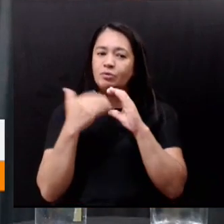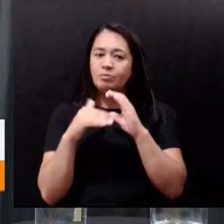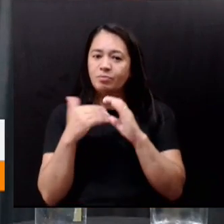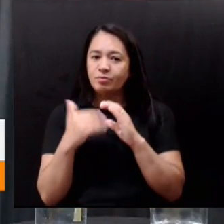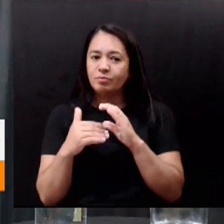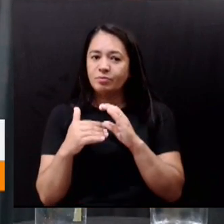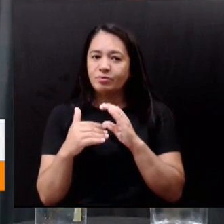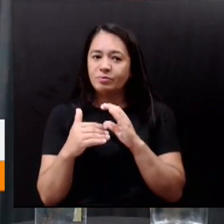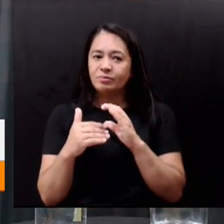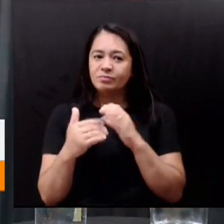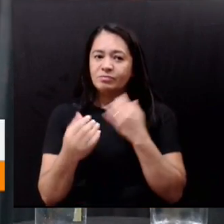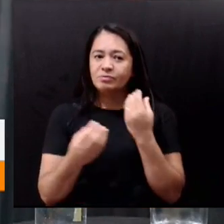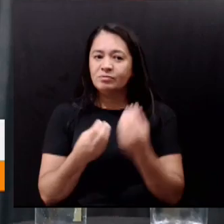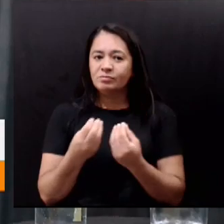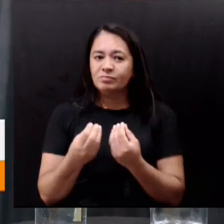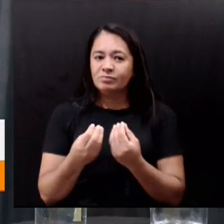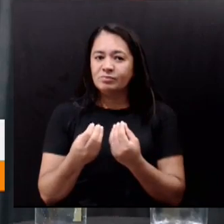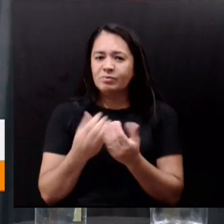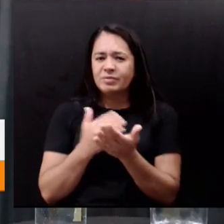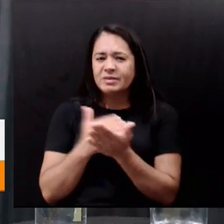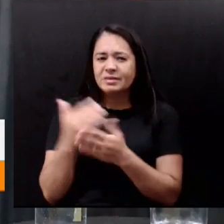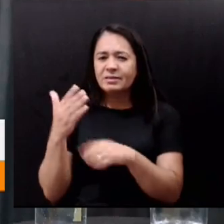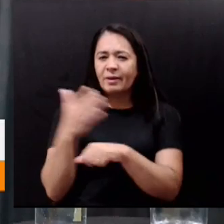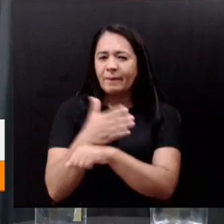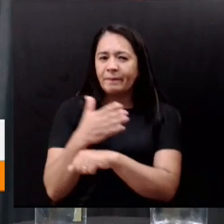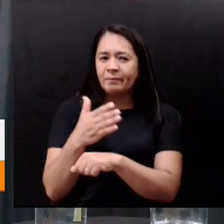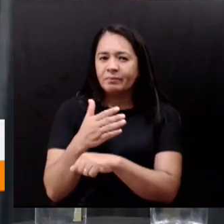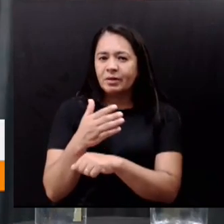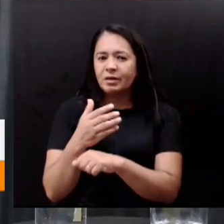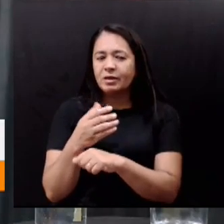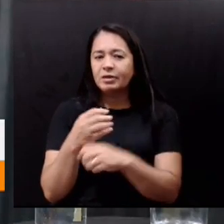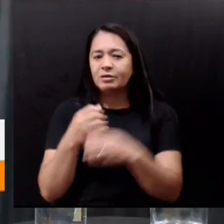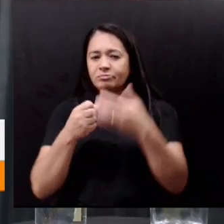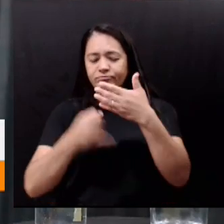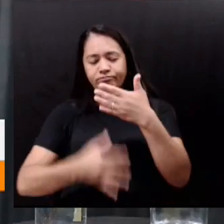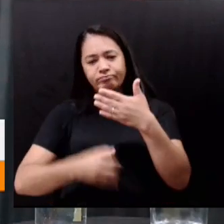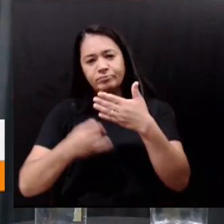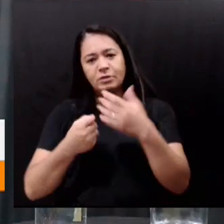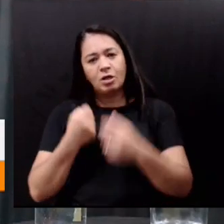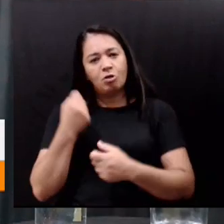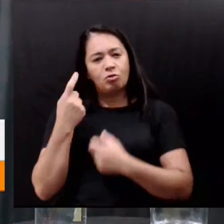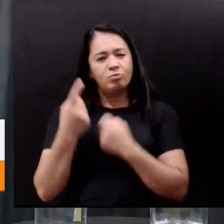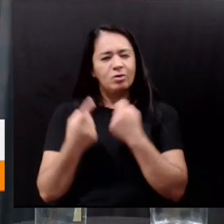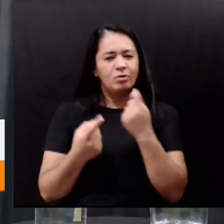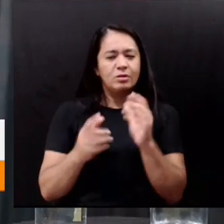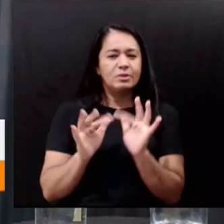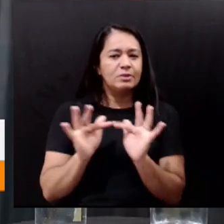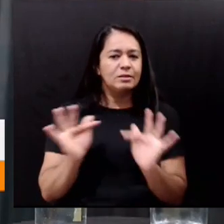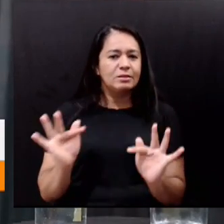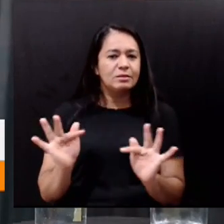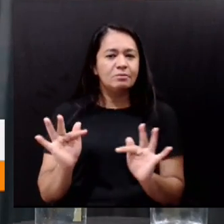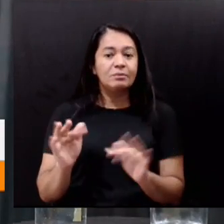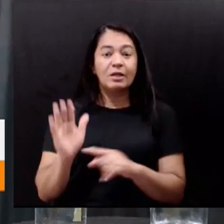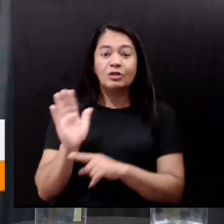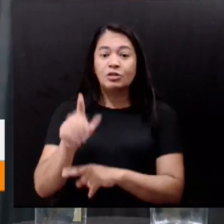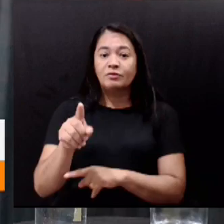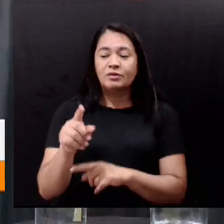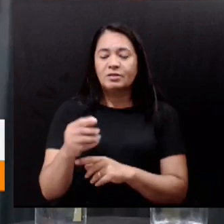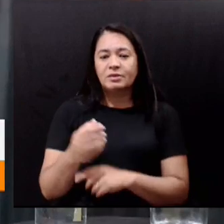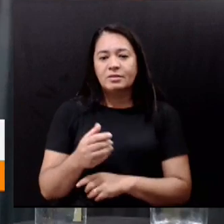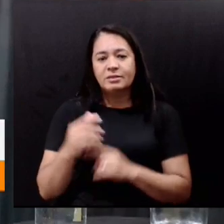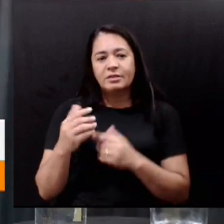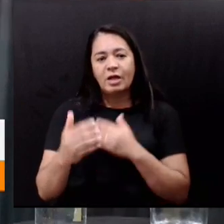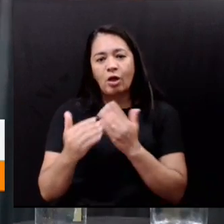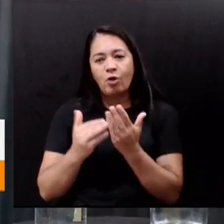a fazer parte dali, comentar, participar, às vezes, de algum comentário, alguma coisa assim, para te ajudar a se aproximar. Caso contrário, o